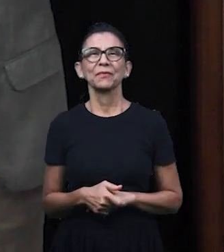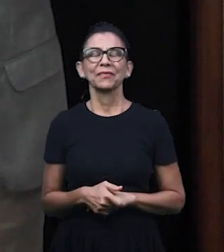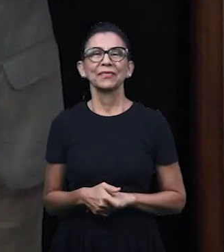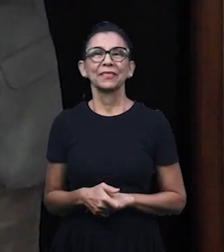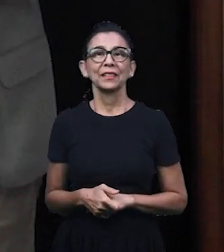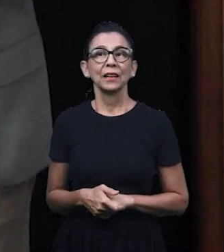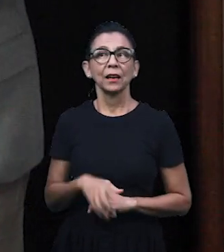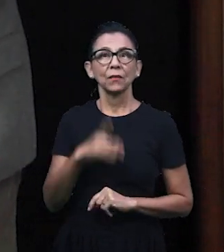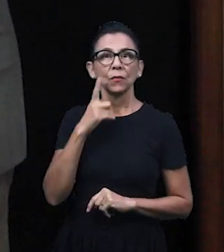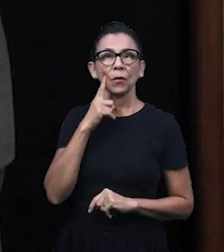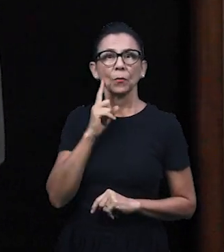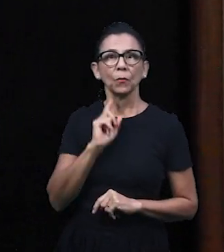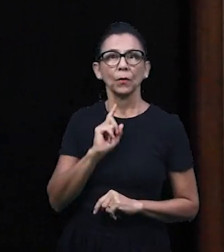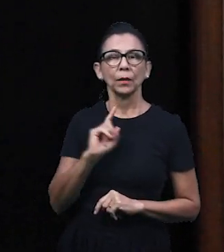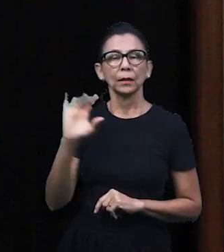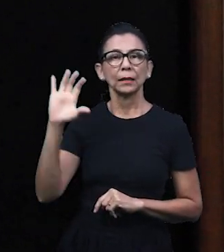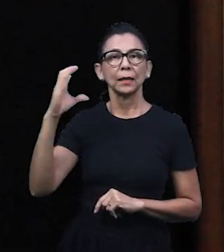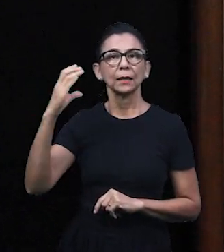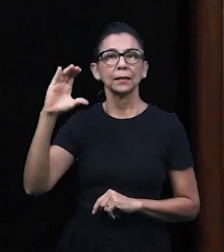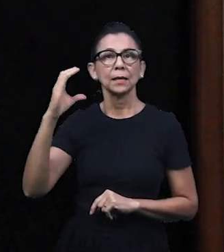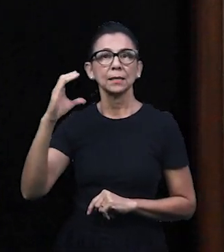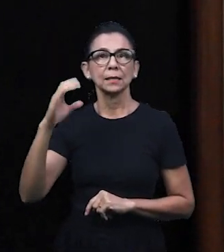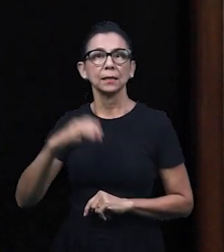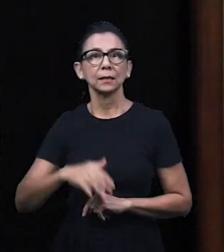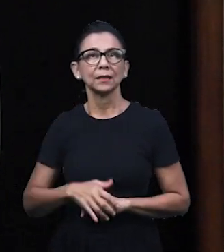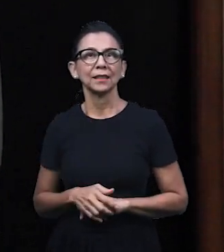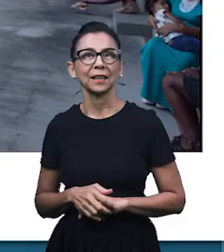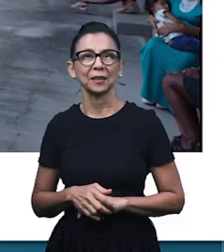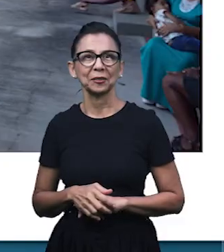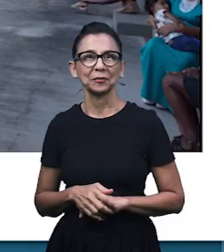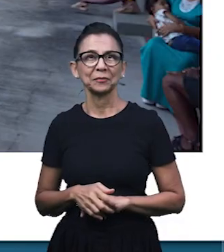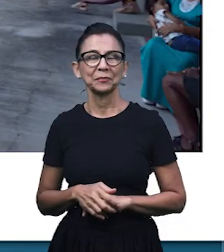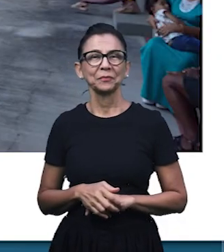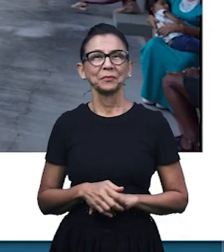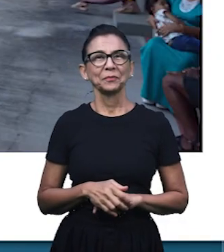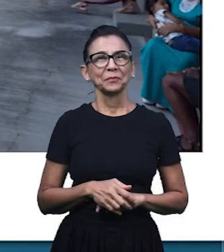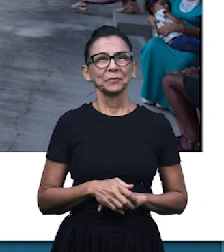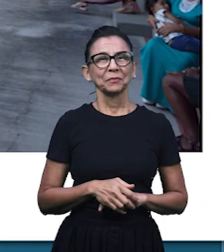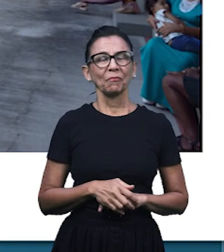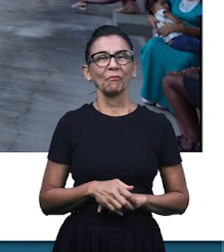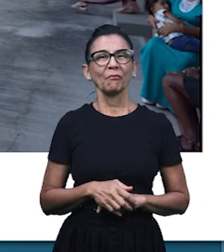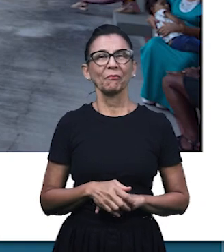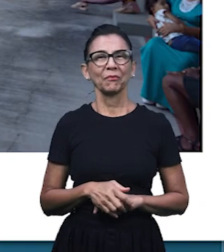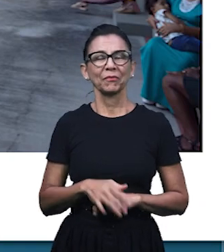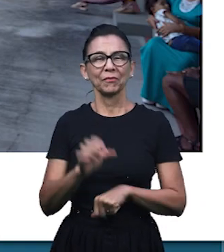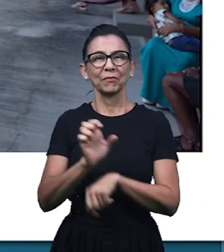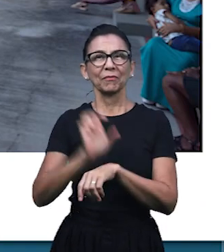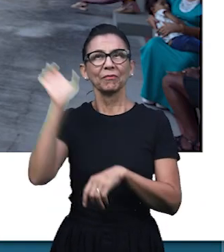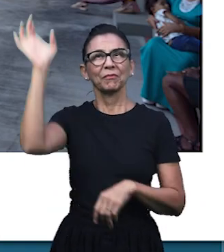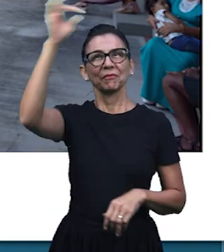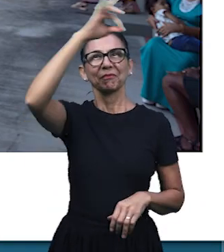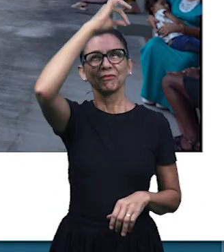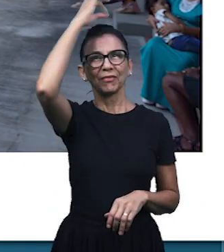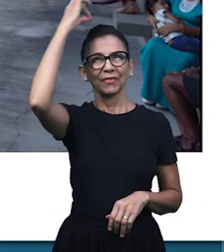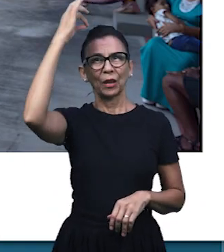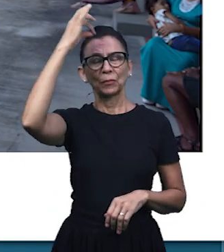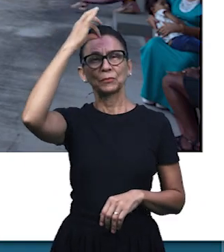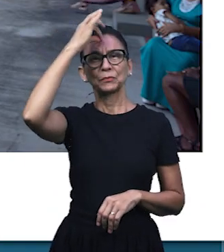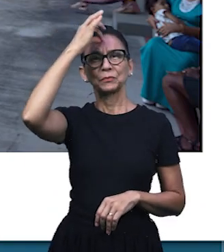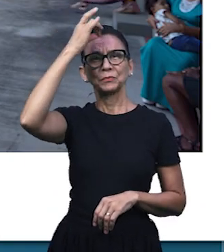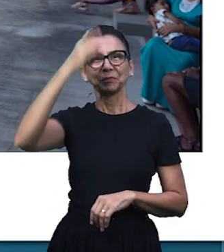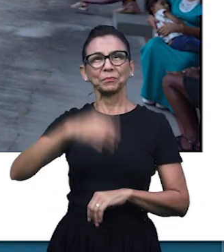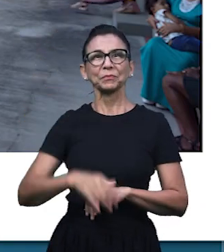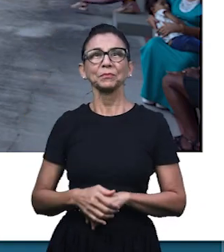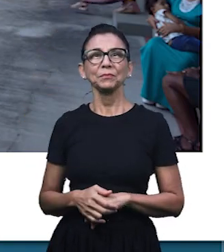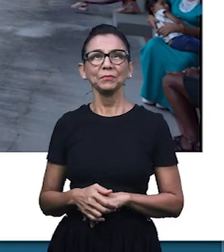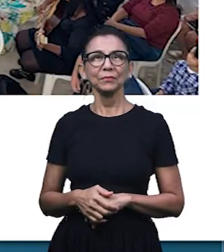gente vai para Cariacica. Houve batismos em Cariacica do Polo Maracanã, aqui no estado do Espírito Santo. Os irmãos desceram as águas ali,